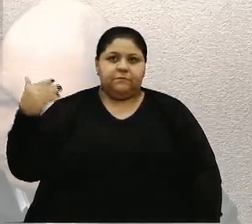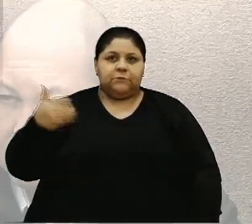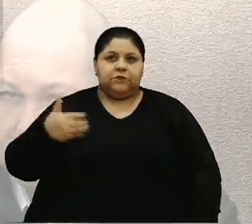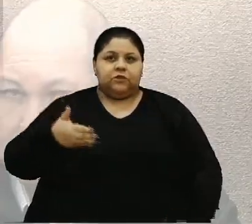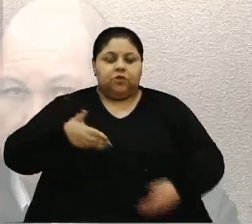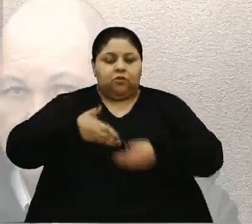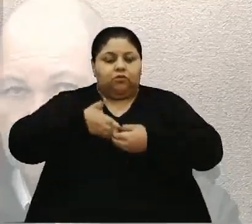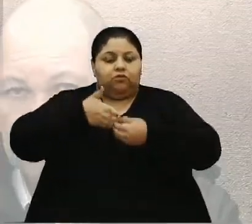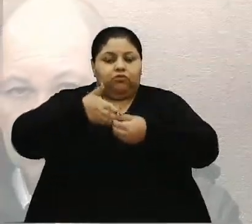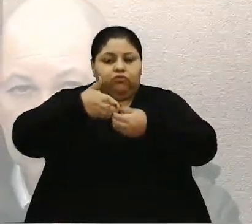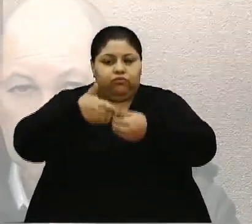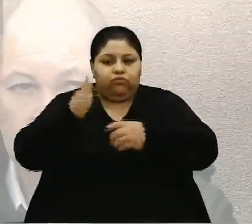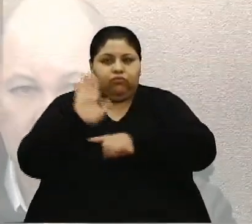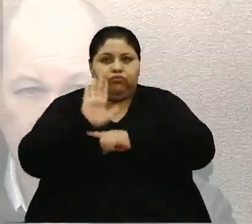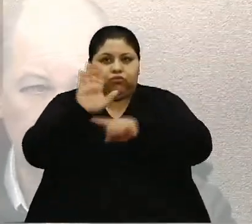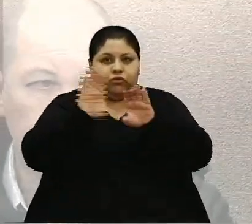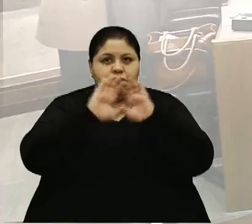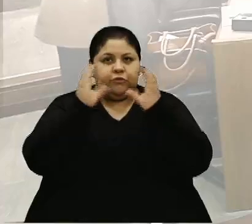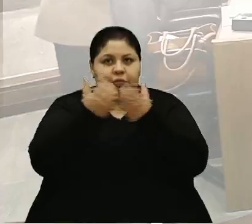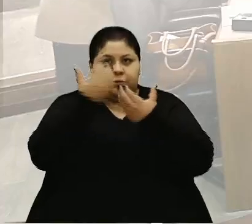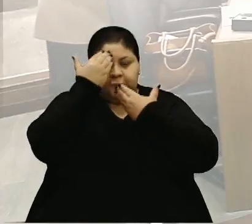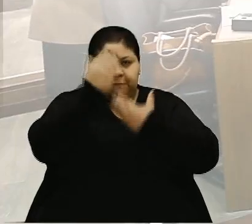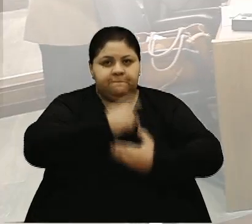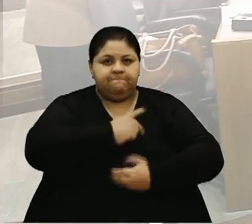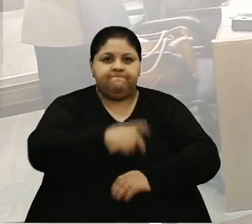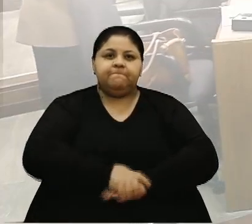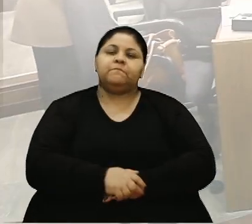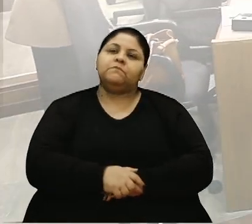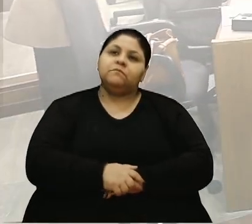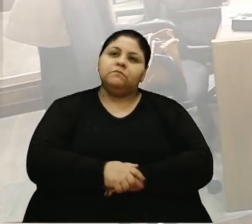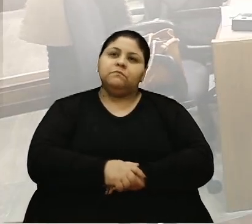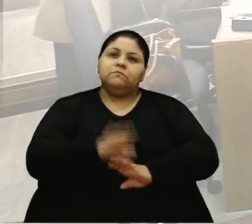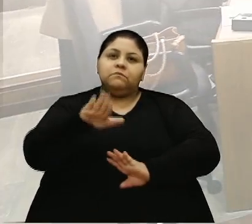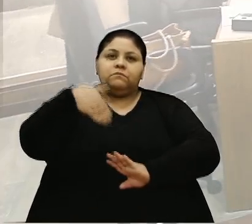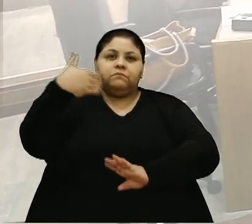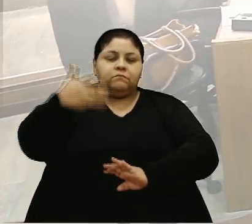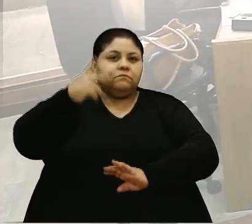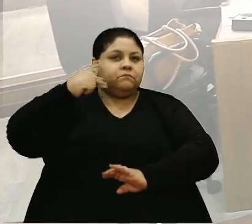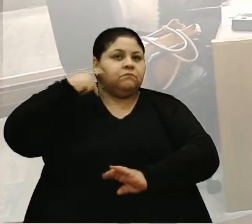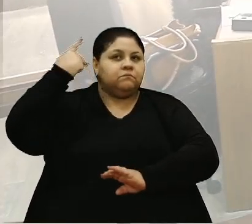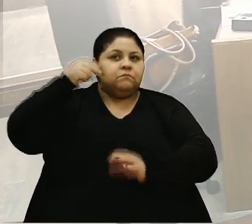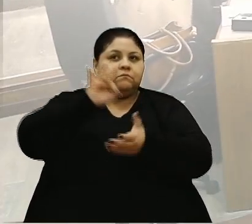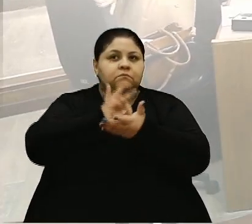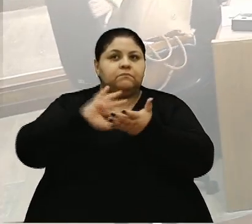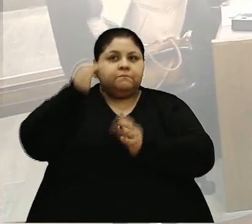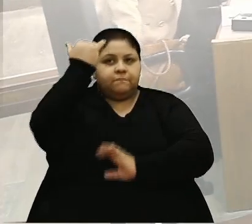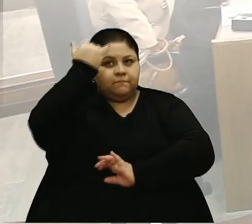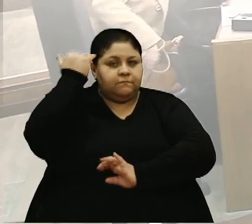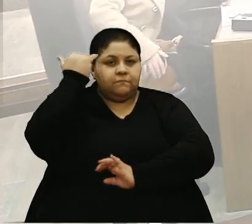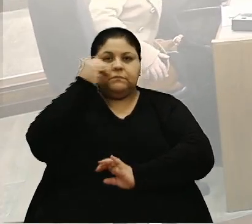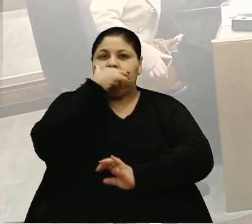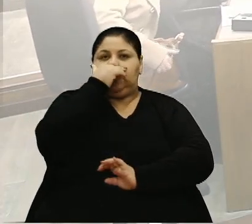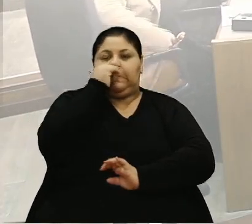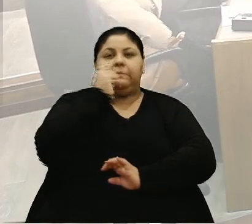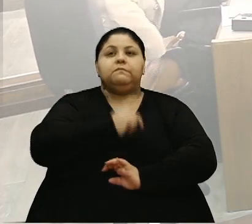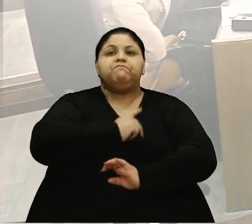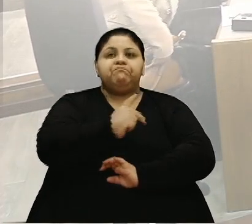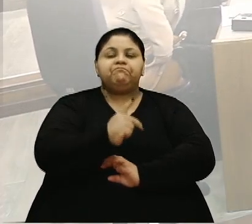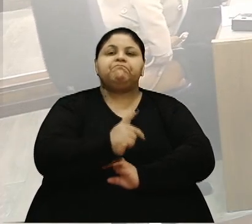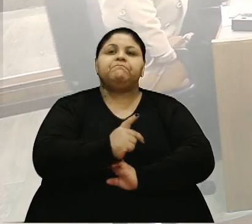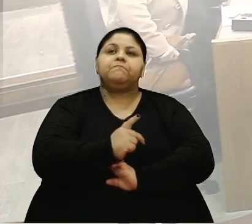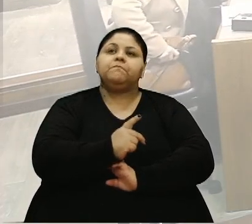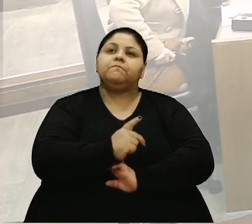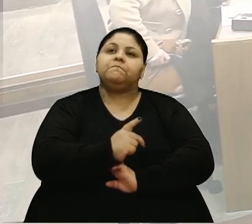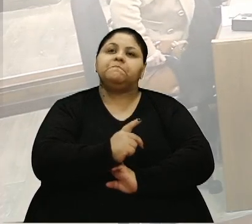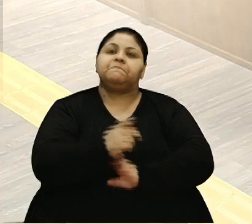frente ajudando a comunidade. Obrigado, senhor presidente. Obrigado, vereador Sandro. Próximo vereador inscrito, vereador Zé D'Ambros. Senhor presidente, eu faço um voto